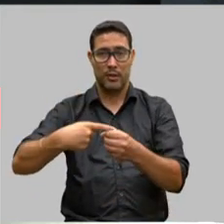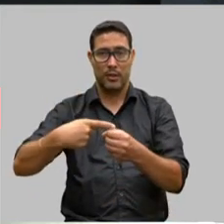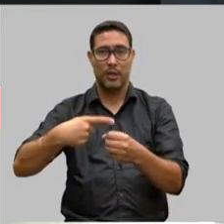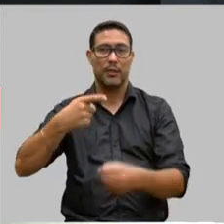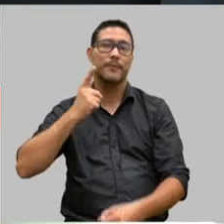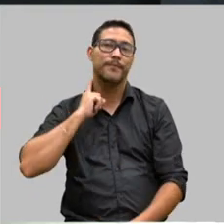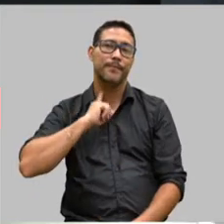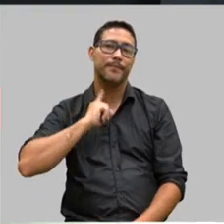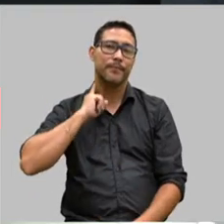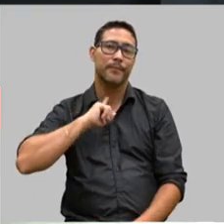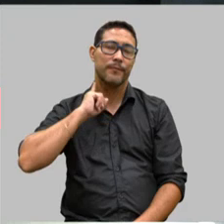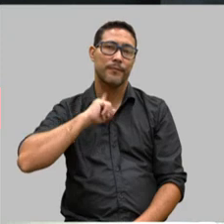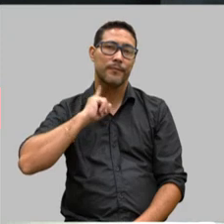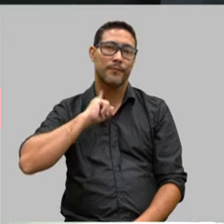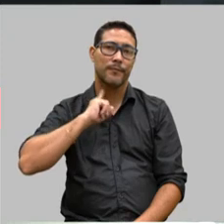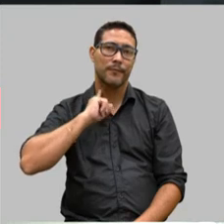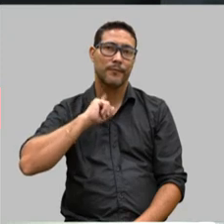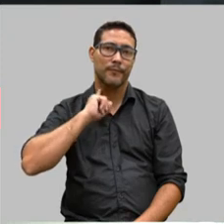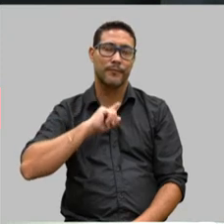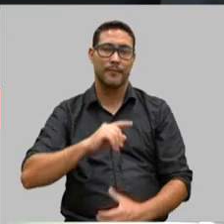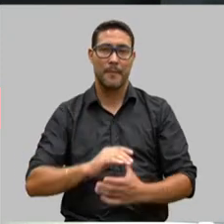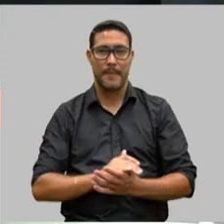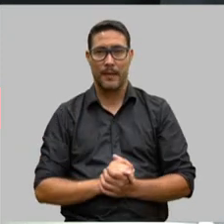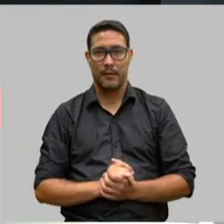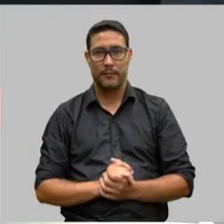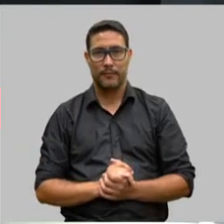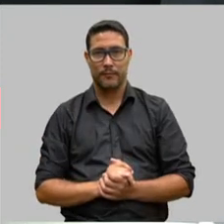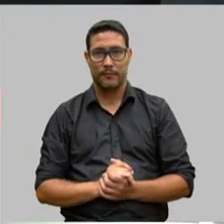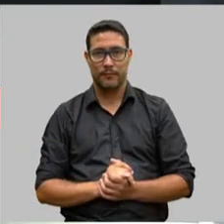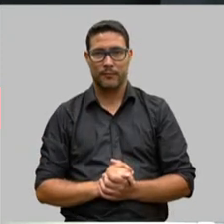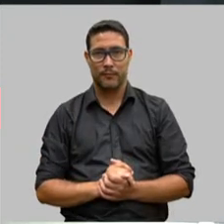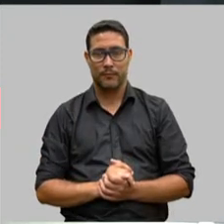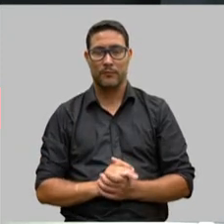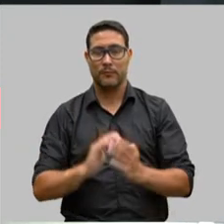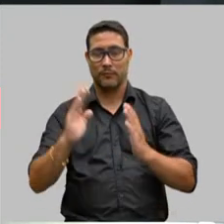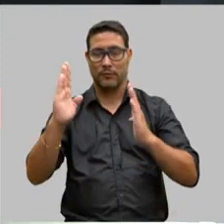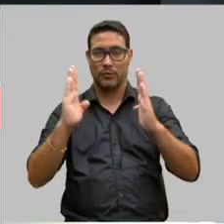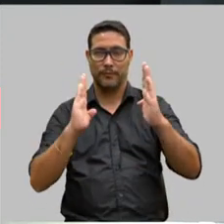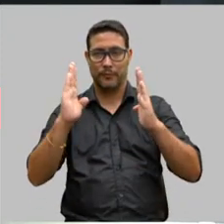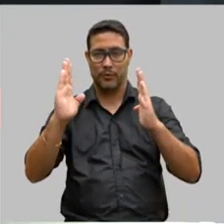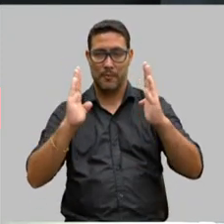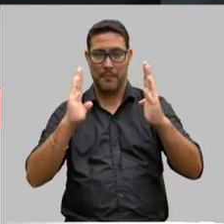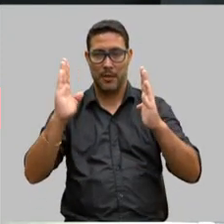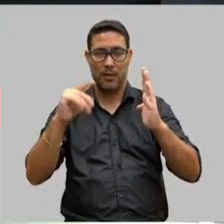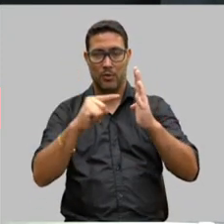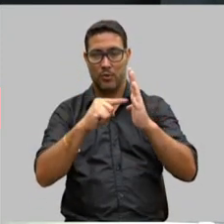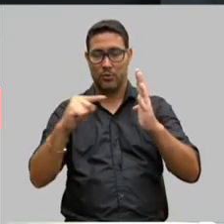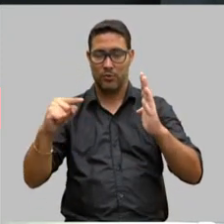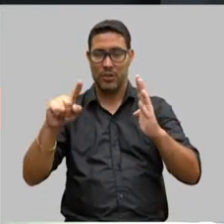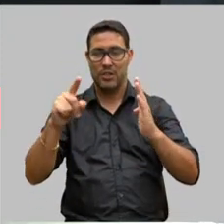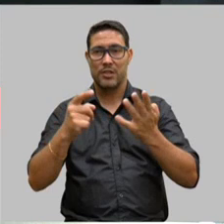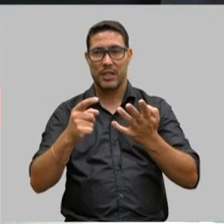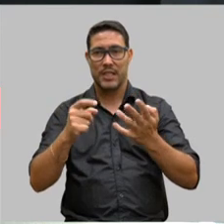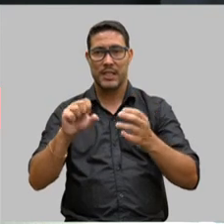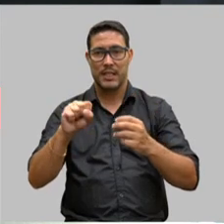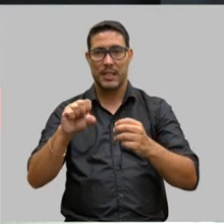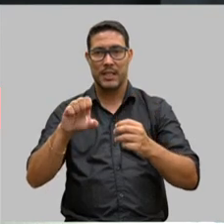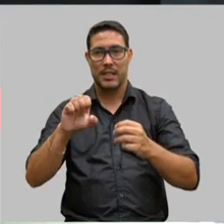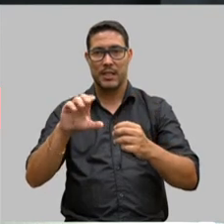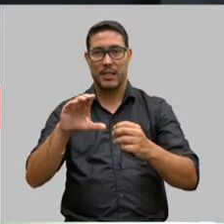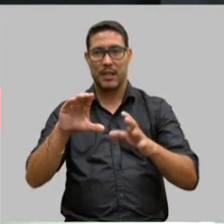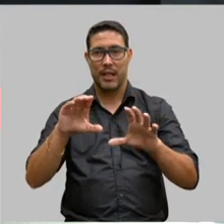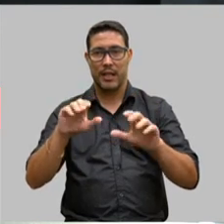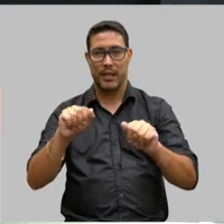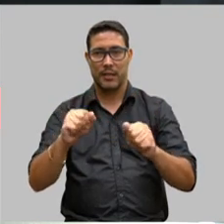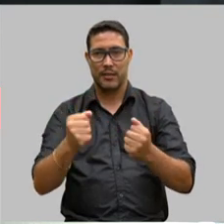Né? Olha os impactos. No período de seca, na verdade, no